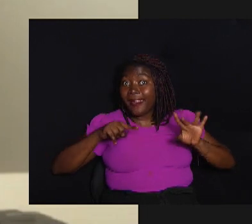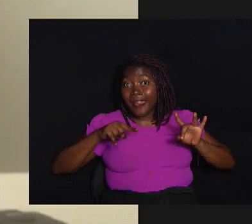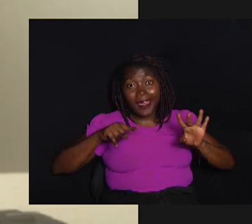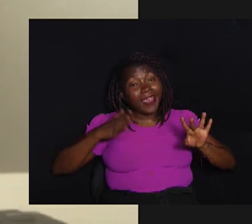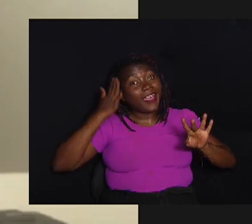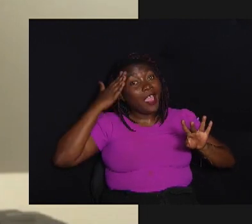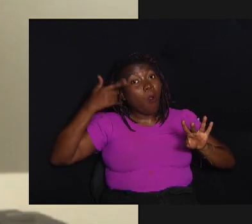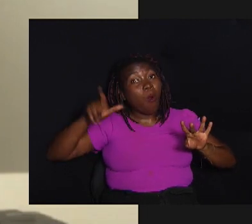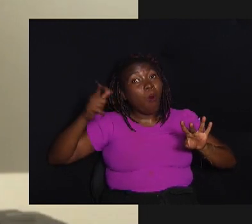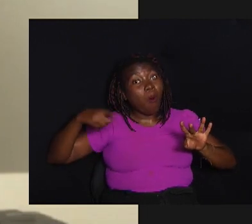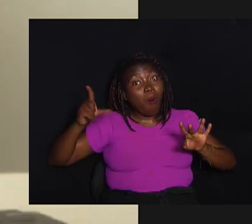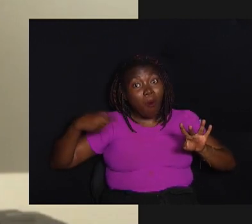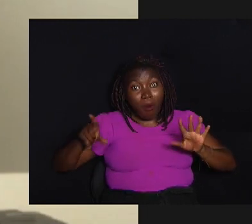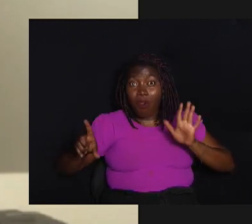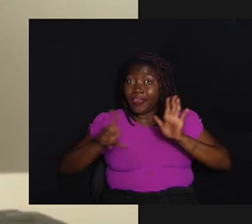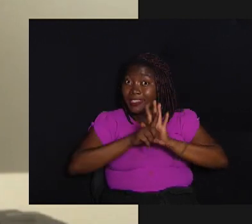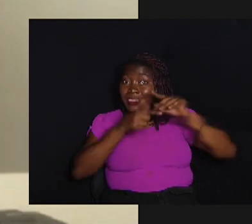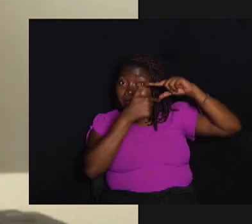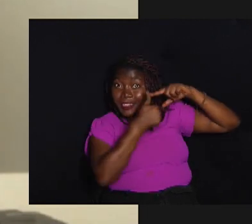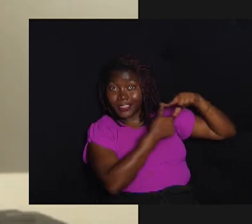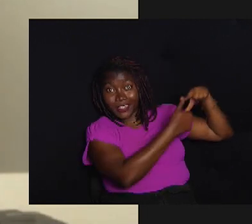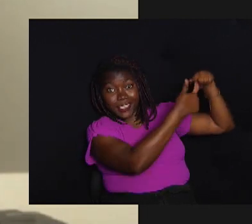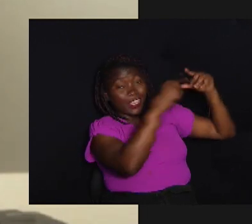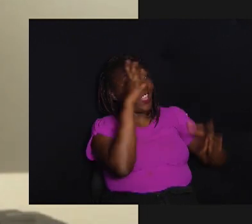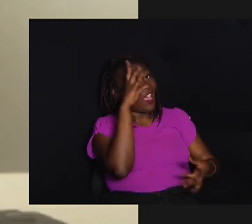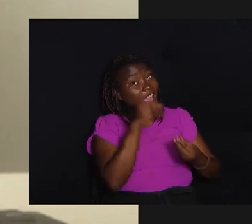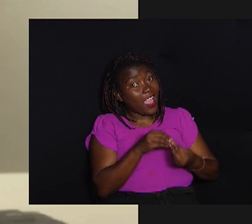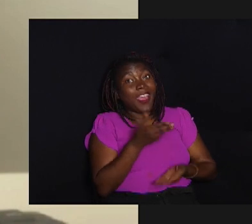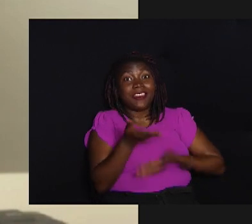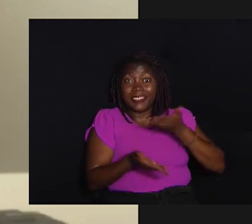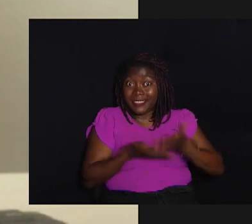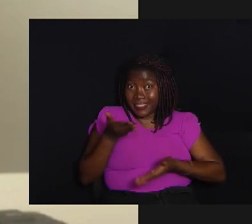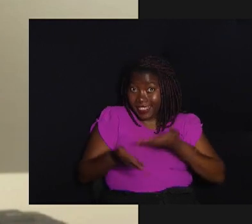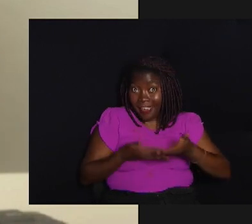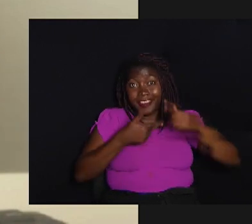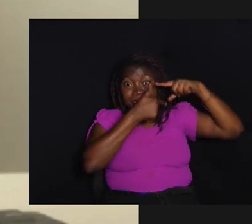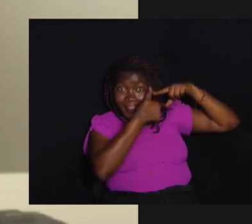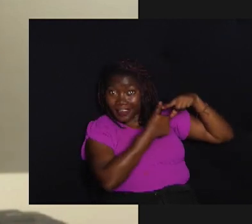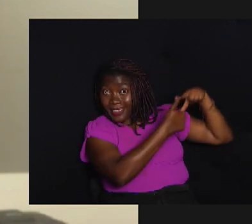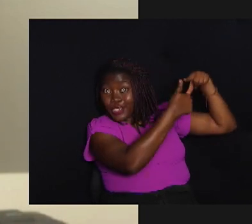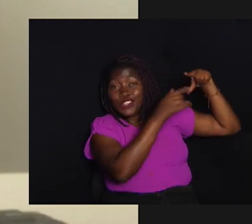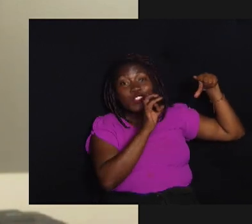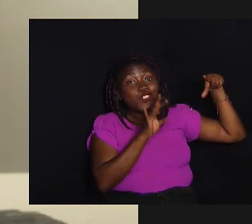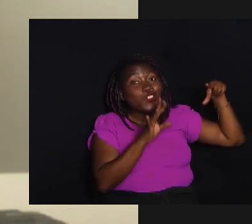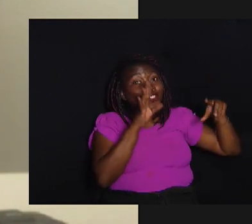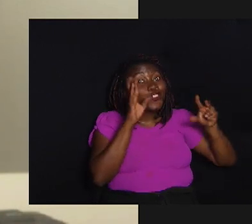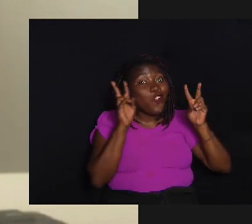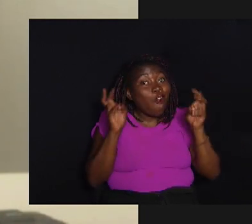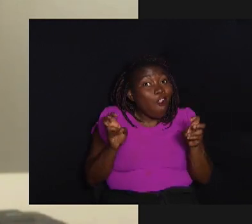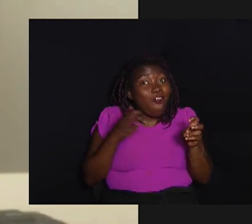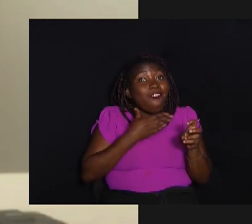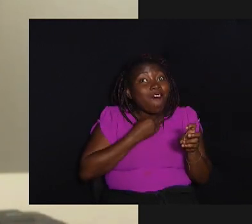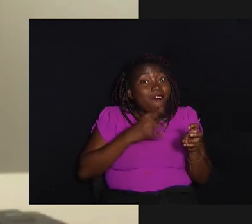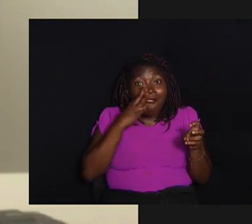dispositivos nessa lei da alienação que tratam da alienação, que não é só essa questão da falsa denúncia de